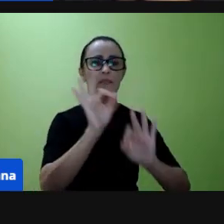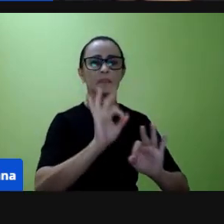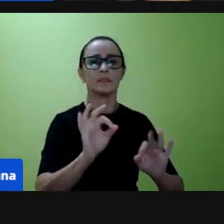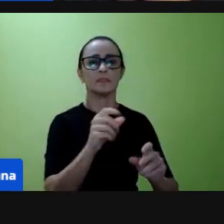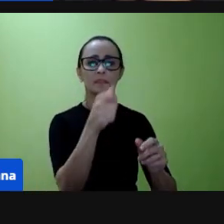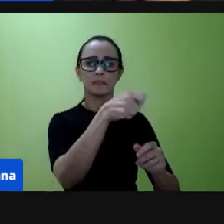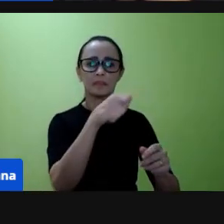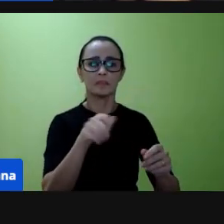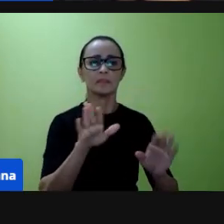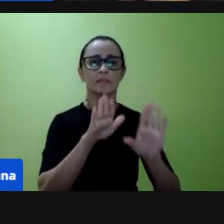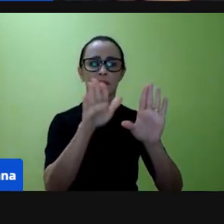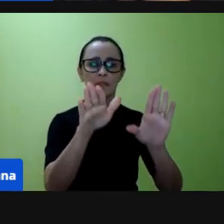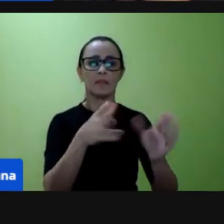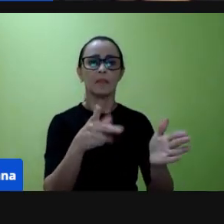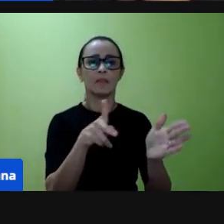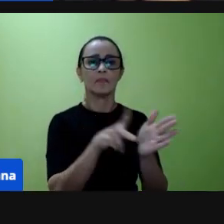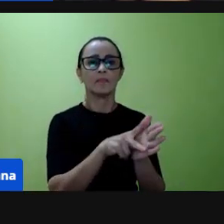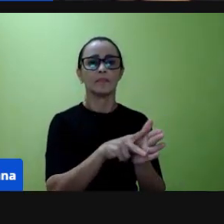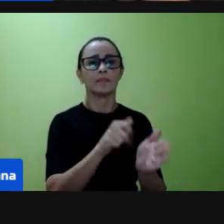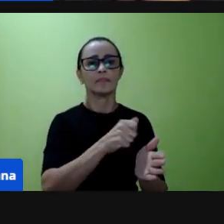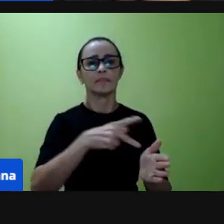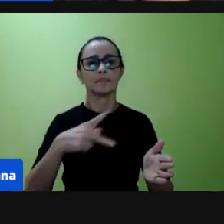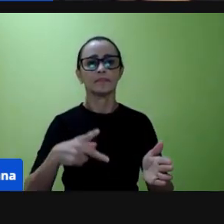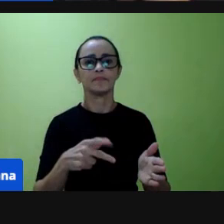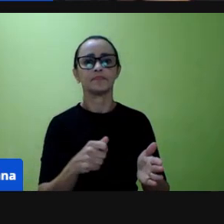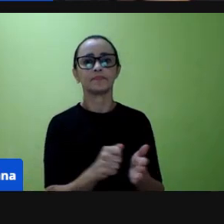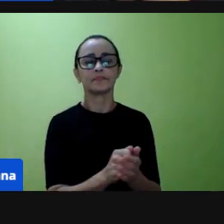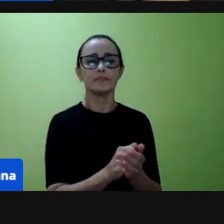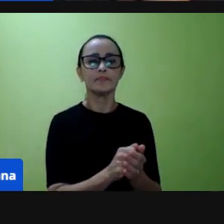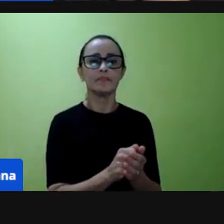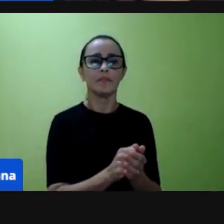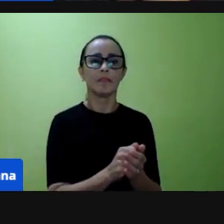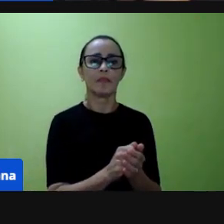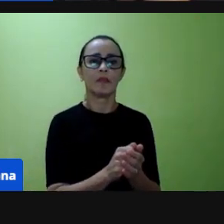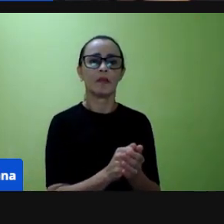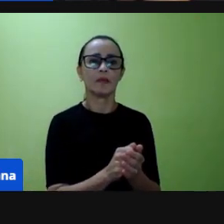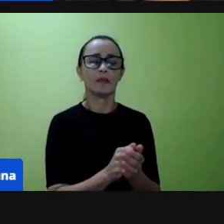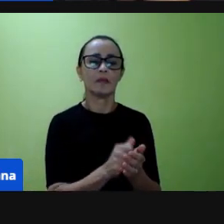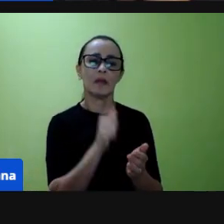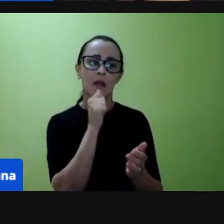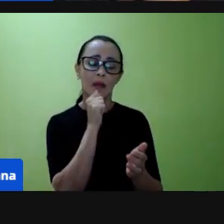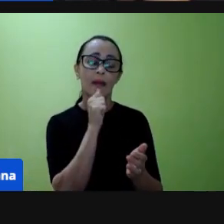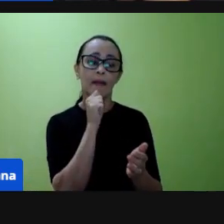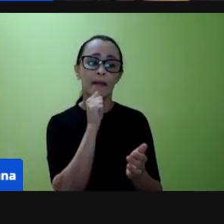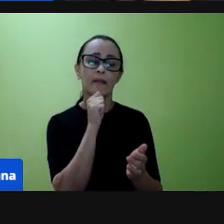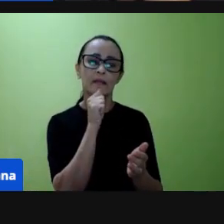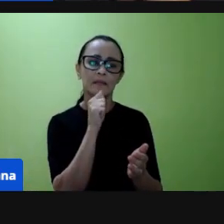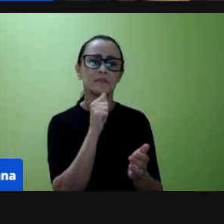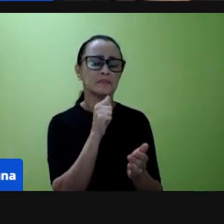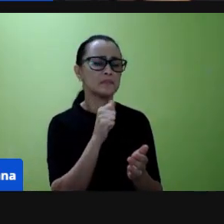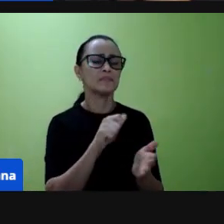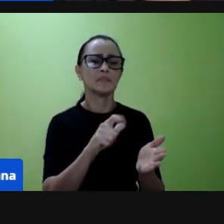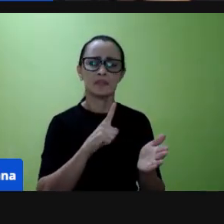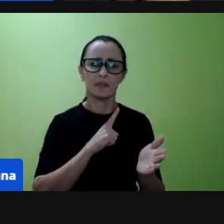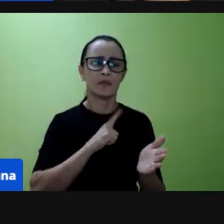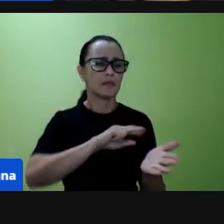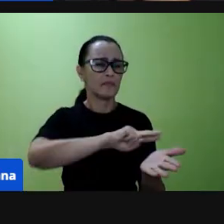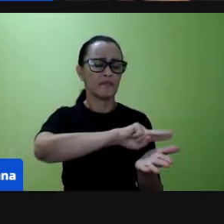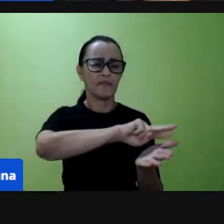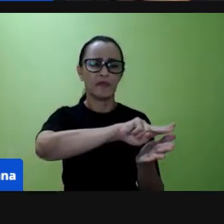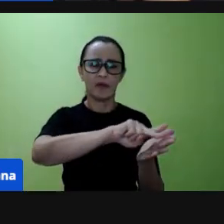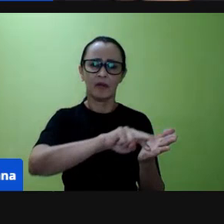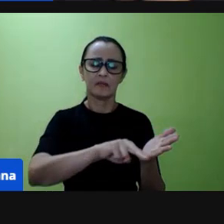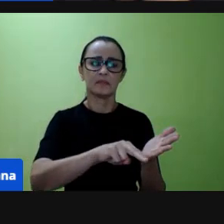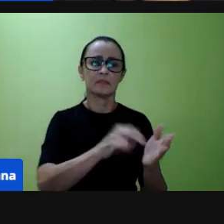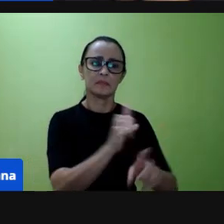de tudo, tem muita coisa ainda interessante para ser trabalhada, inclusive de quem está assistindo, né, essa